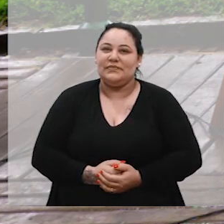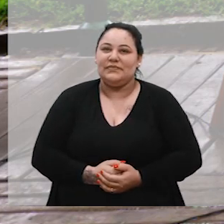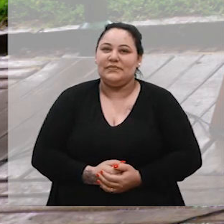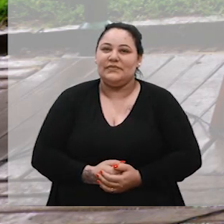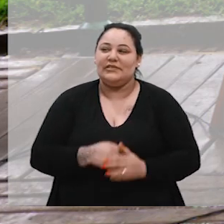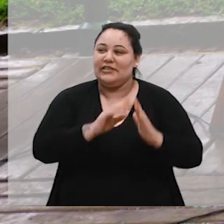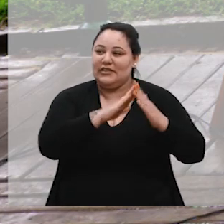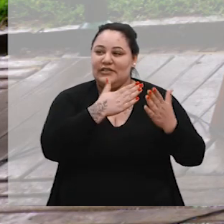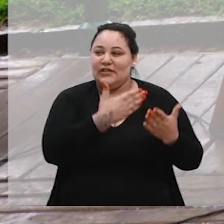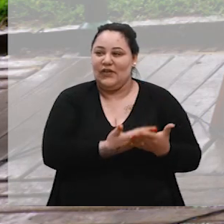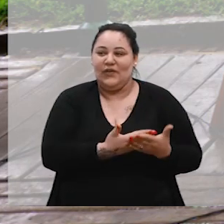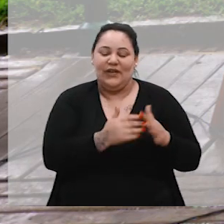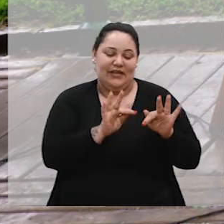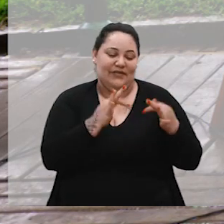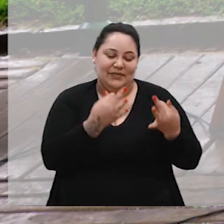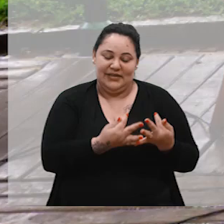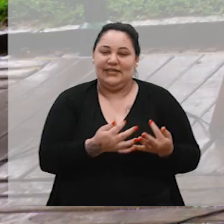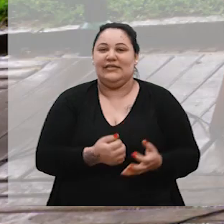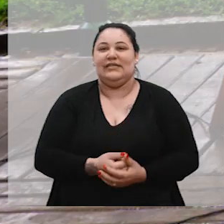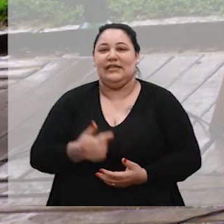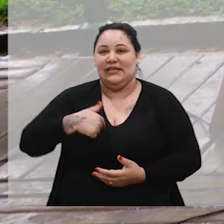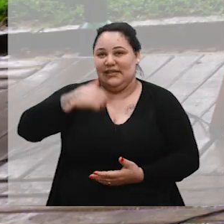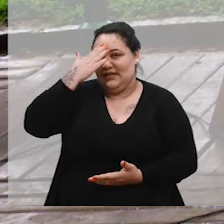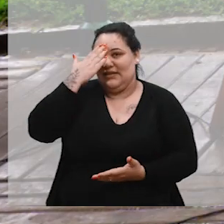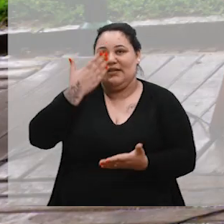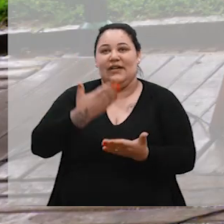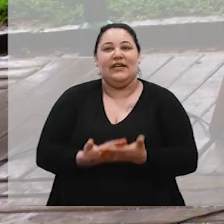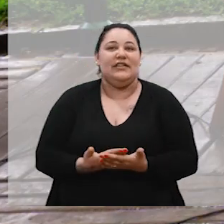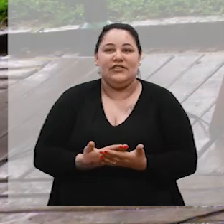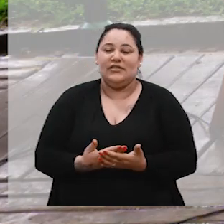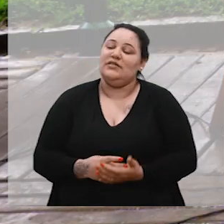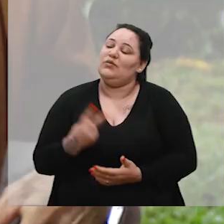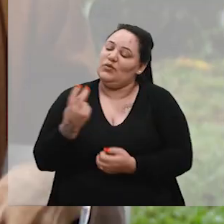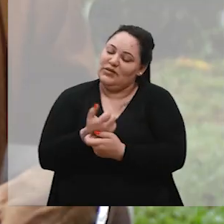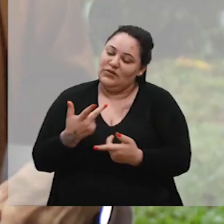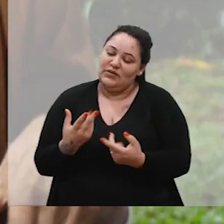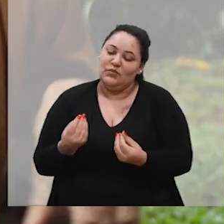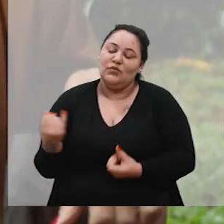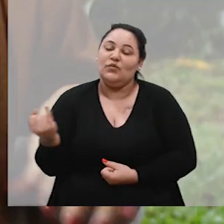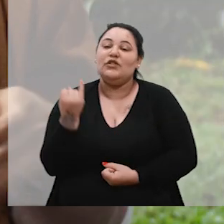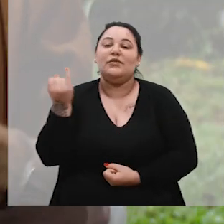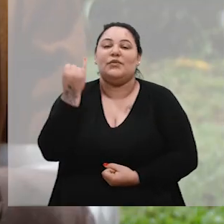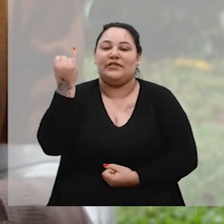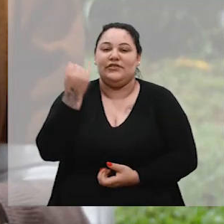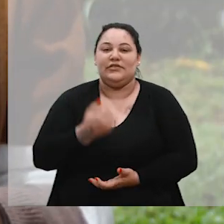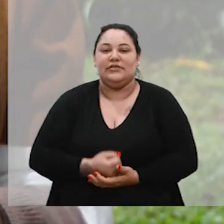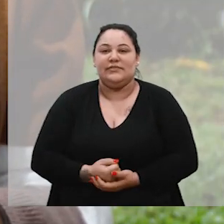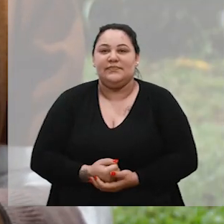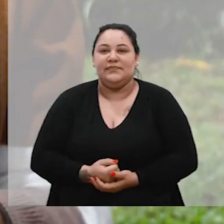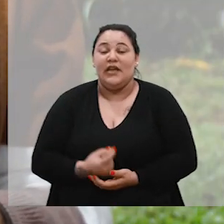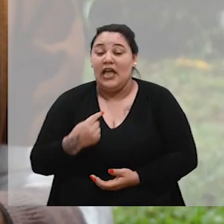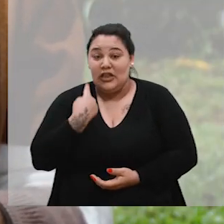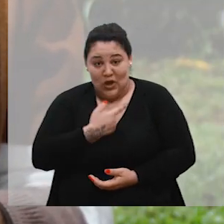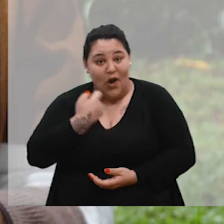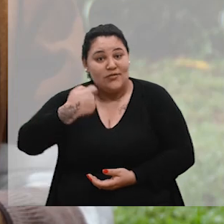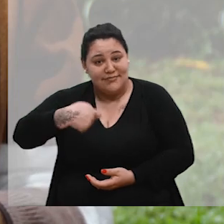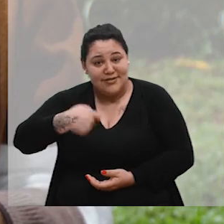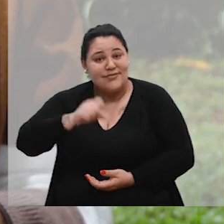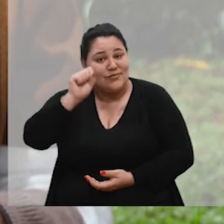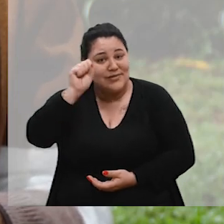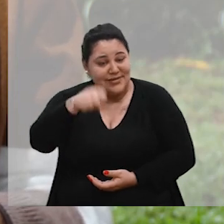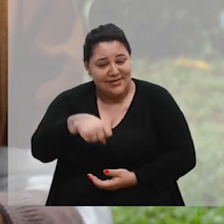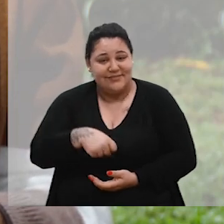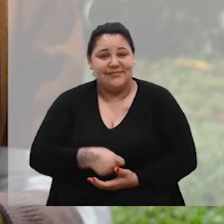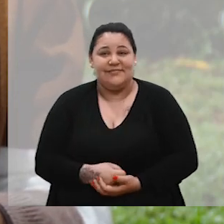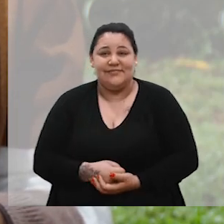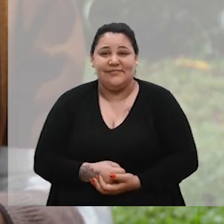a família e a escola. Eu acredito que são os 2 pontos fundamentais. E nós precisamos cada vez mais